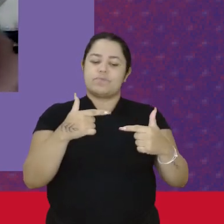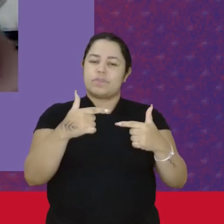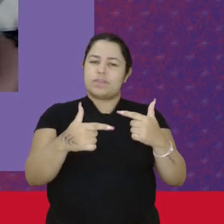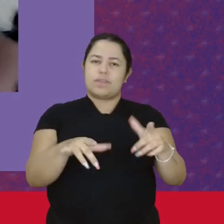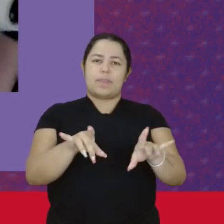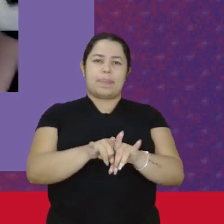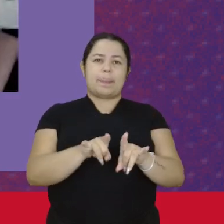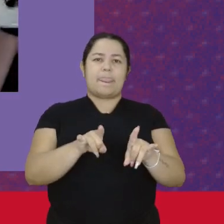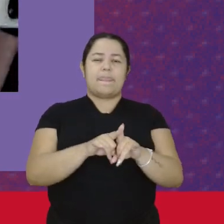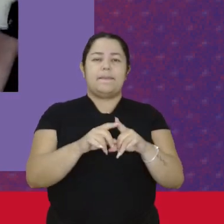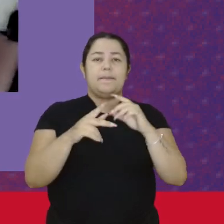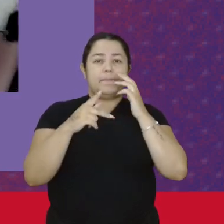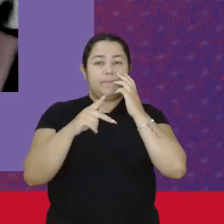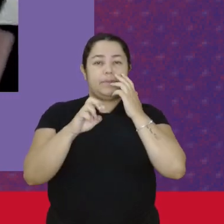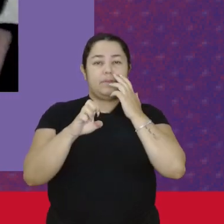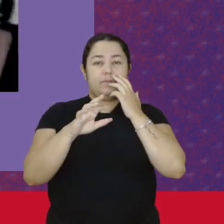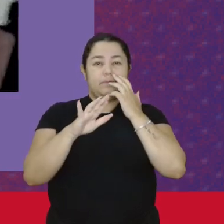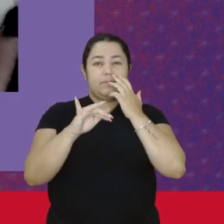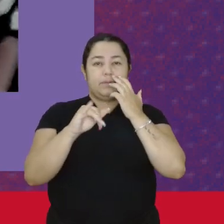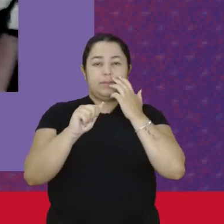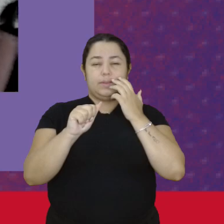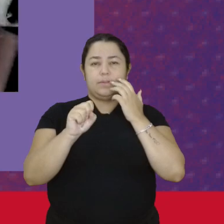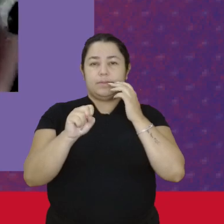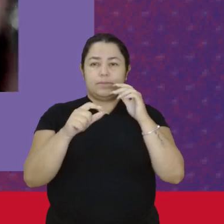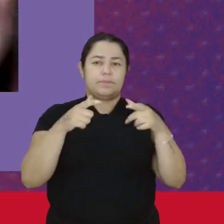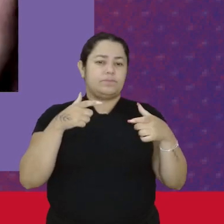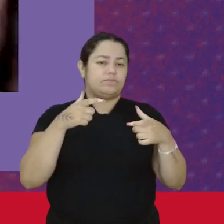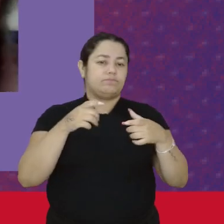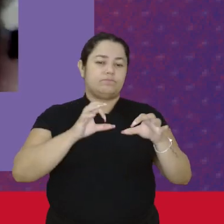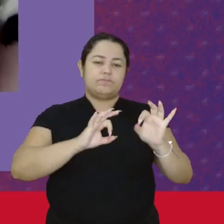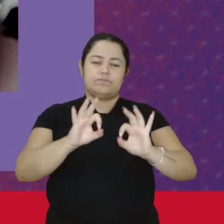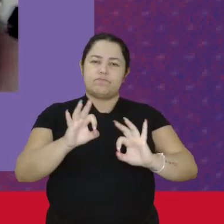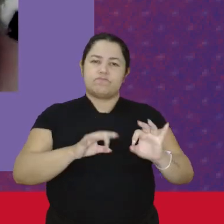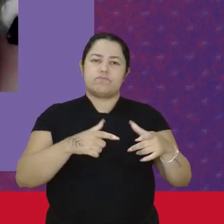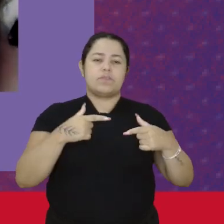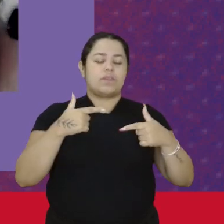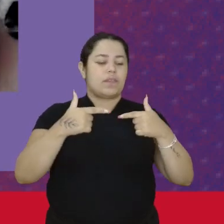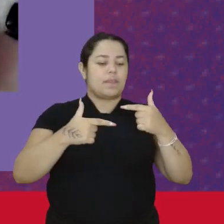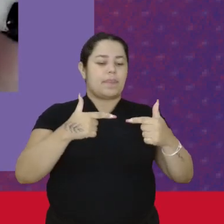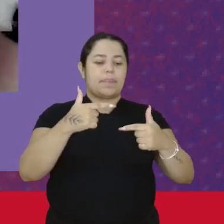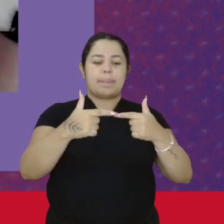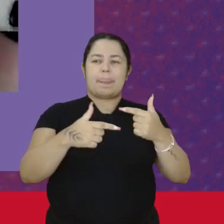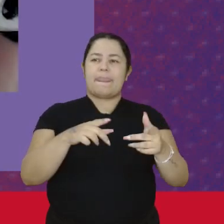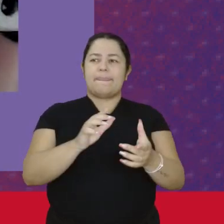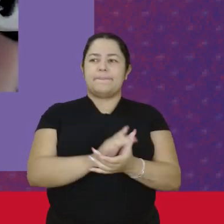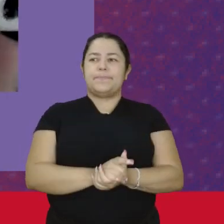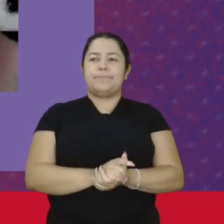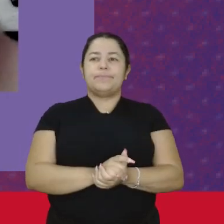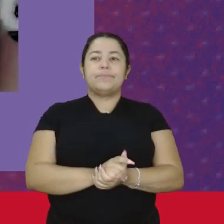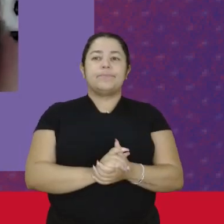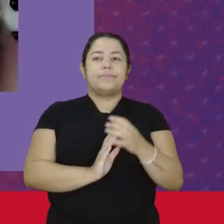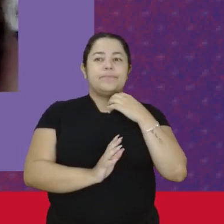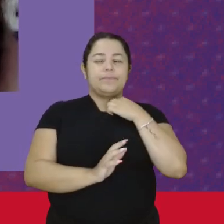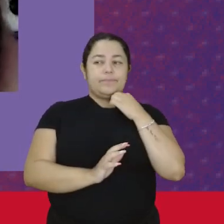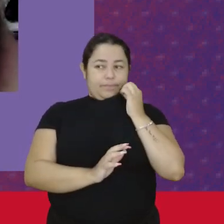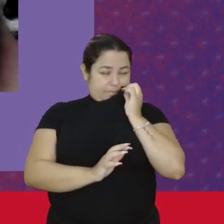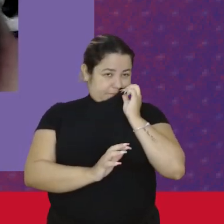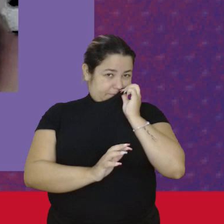nas periferias, que se organizavam em lutas extremamente relevantes e massivas, né?